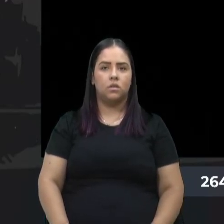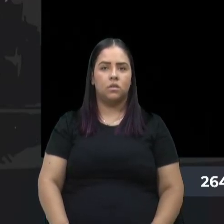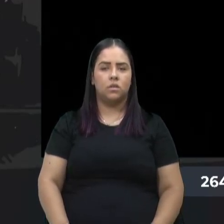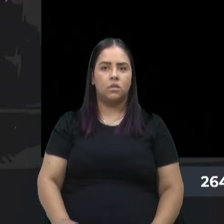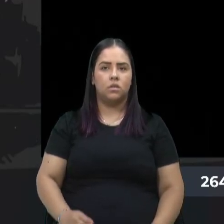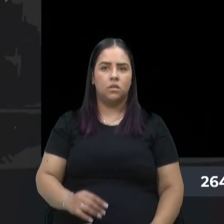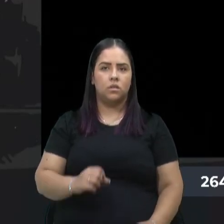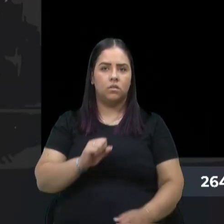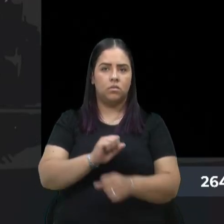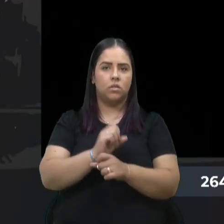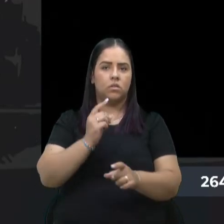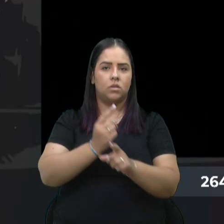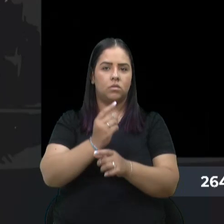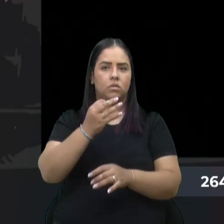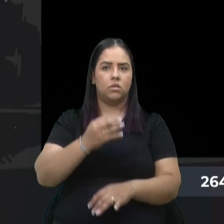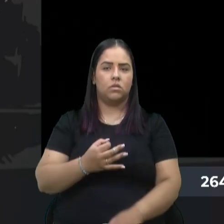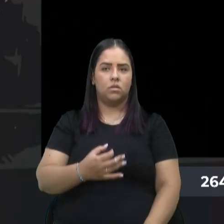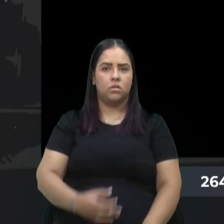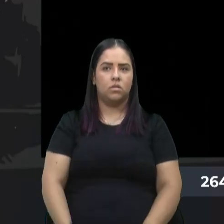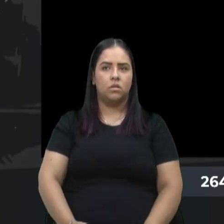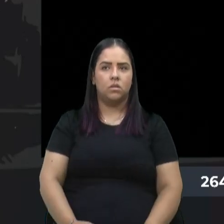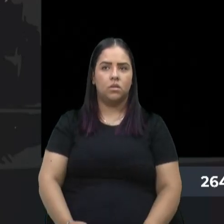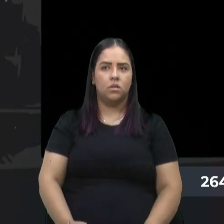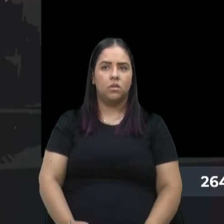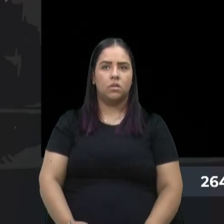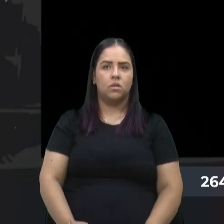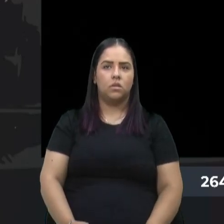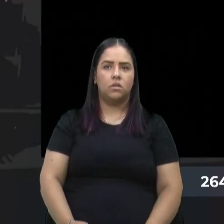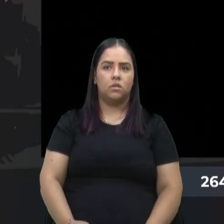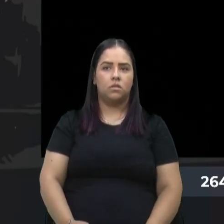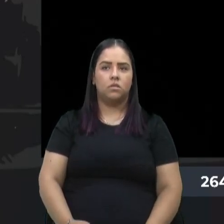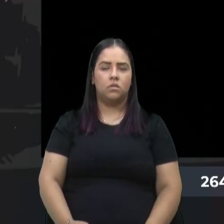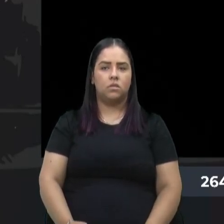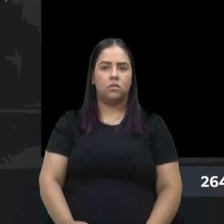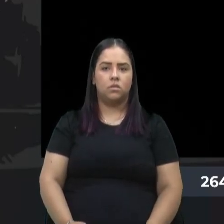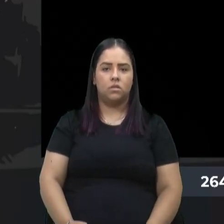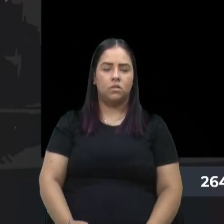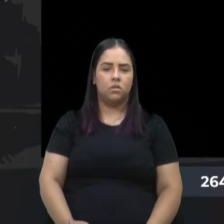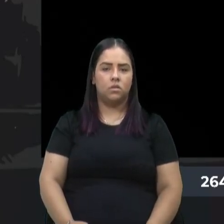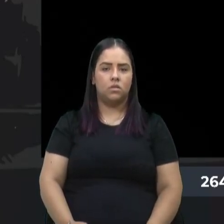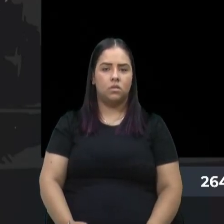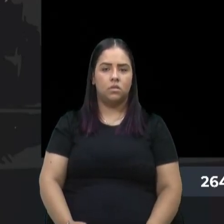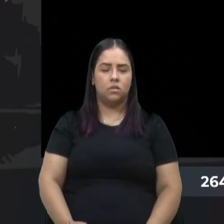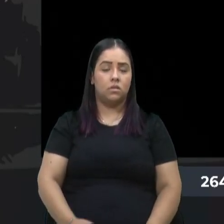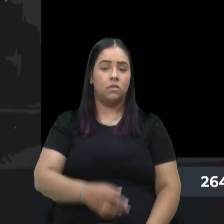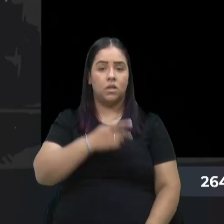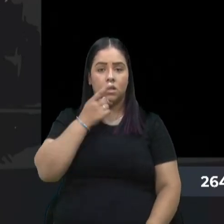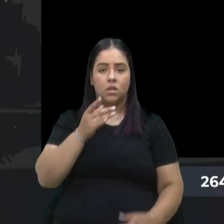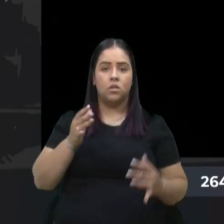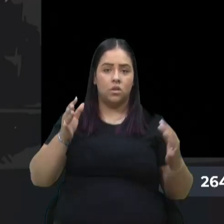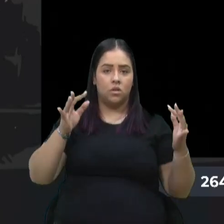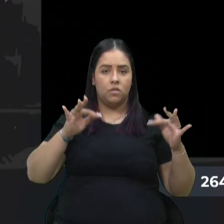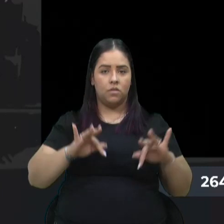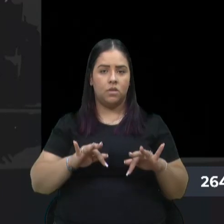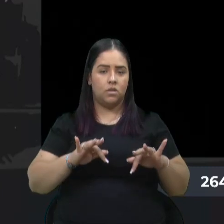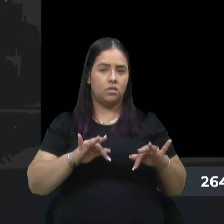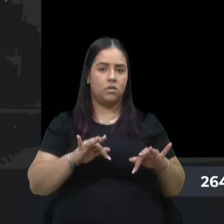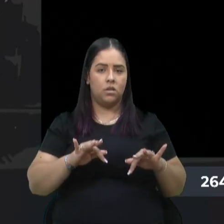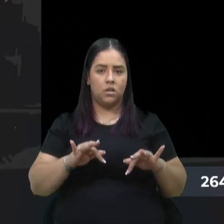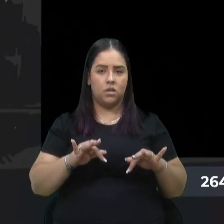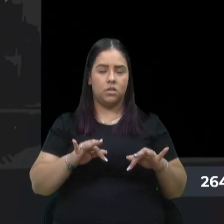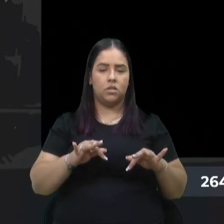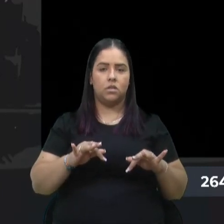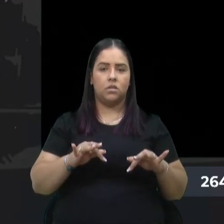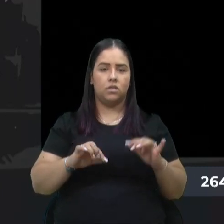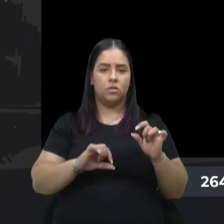o correto aqui, já vou encontrar o correto aqui. Falando sobre o fim do trânsito em julgado. O